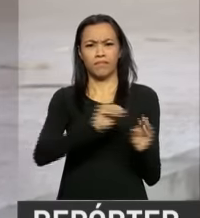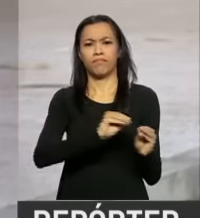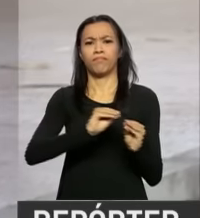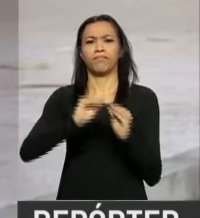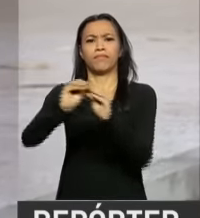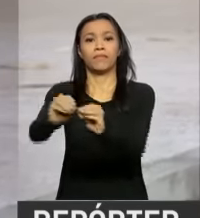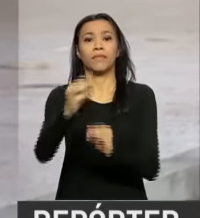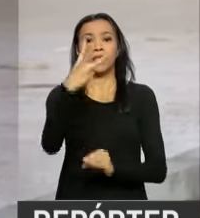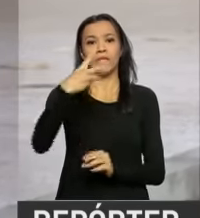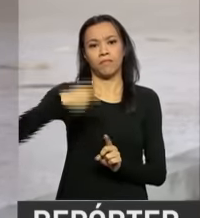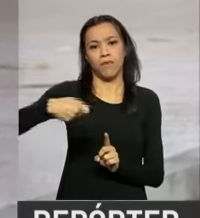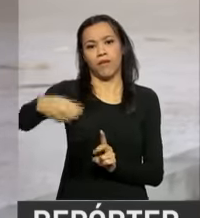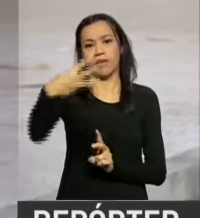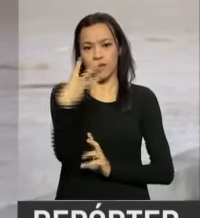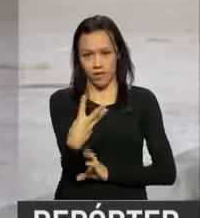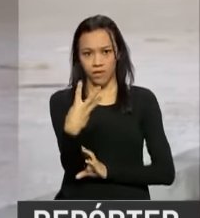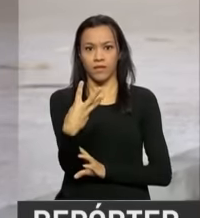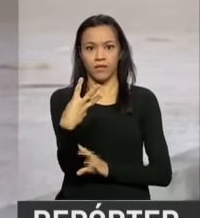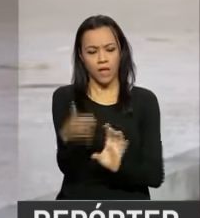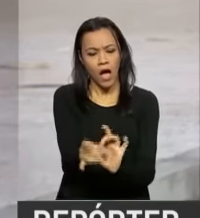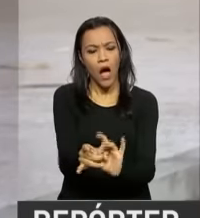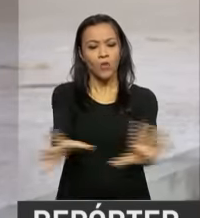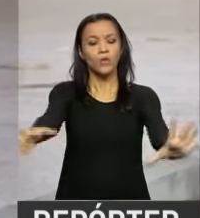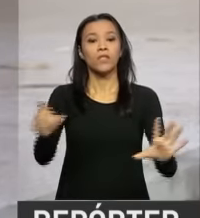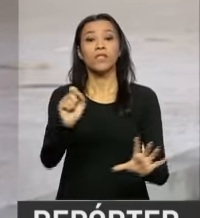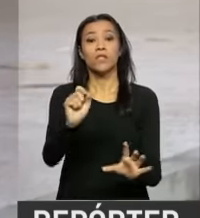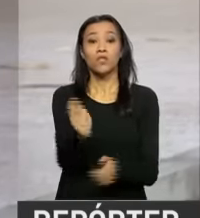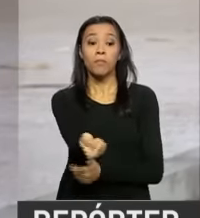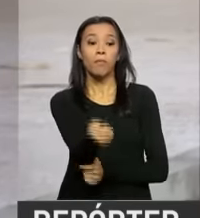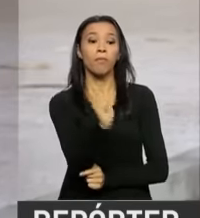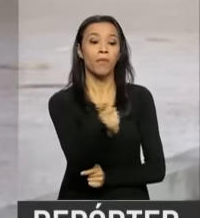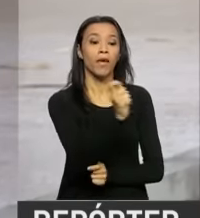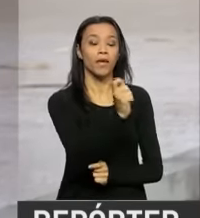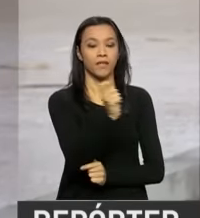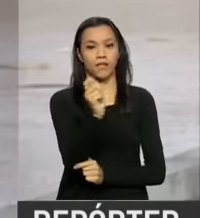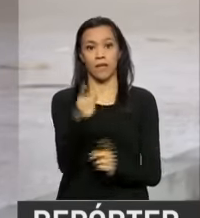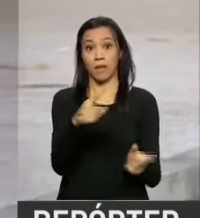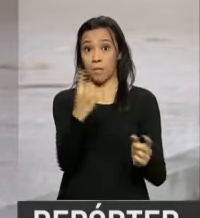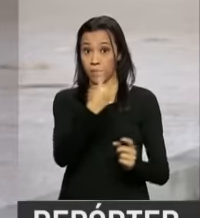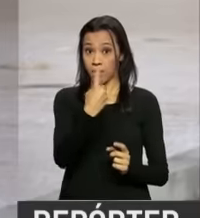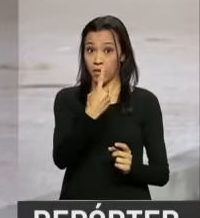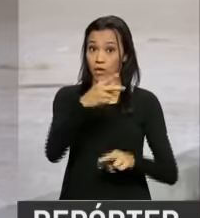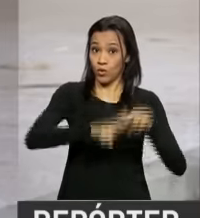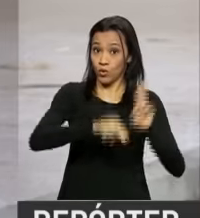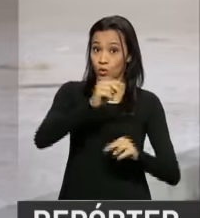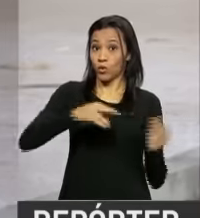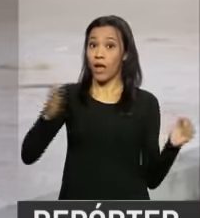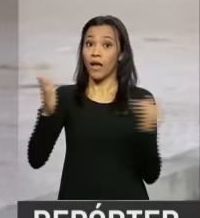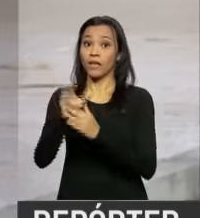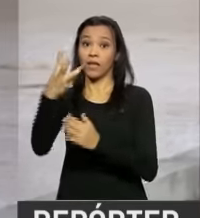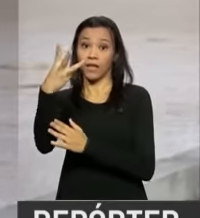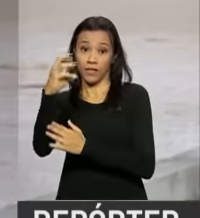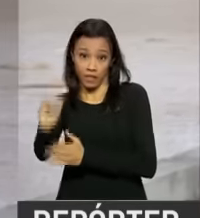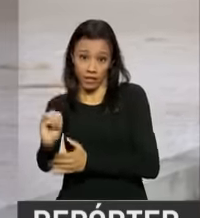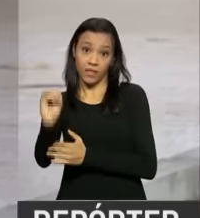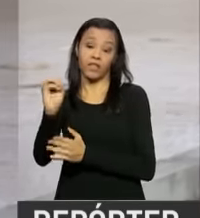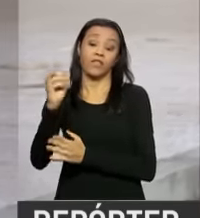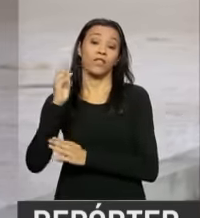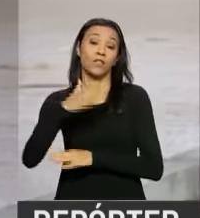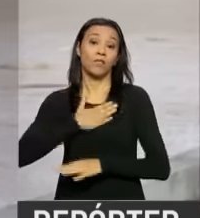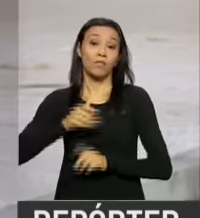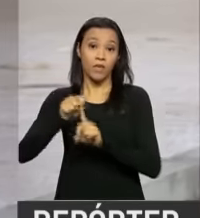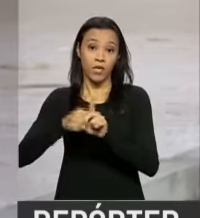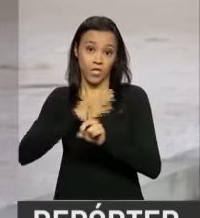das autorizações de pesca que venceriam no período entre 1º de junho e 30 de agosto deste ano.